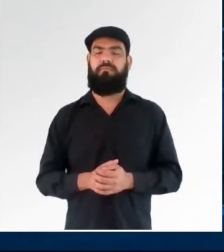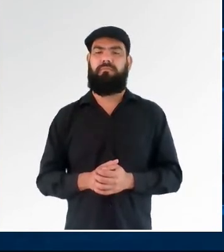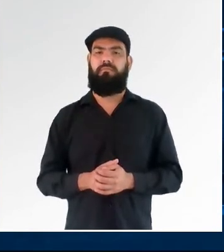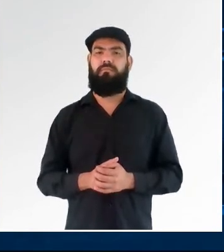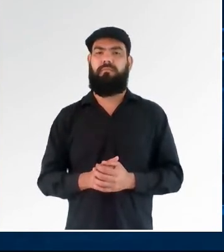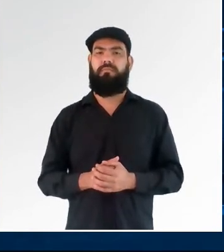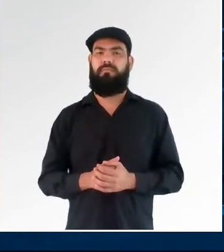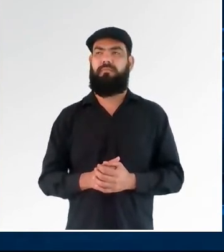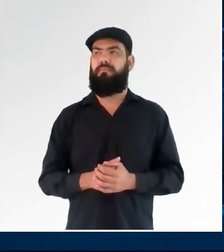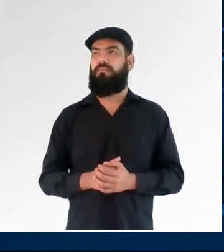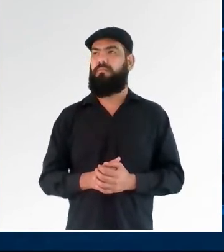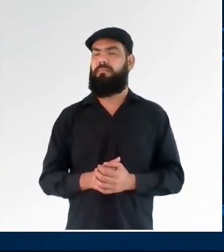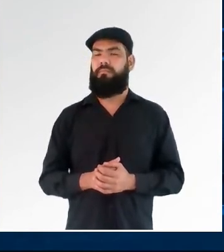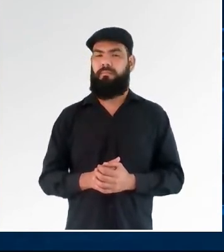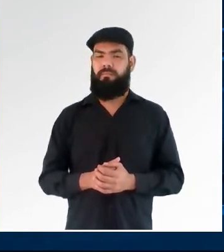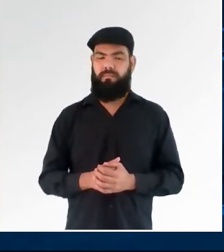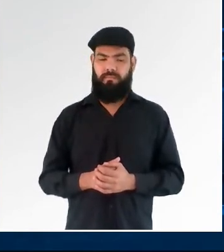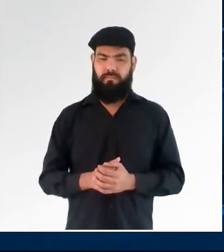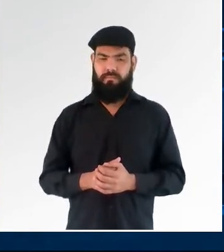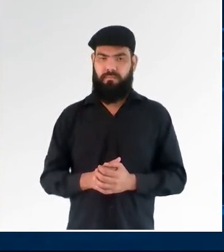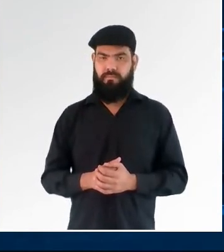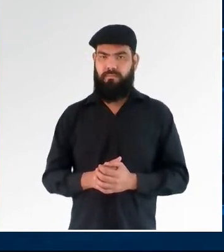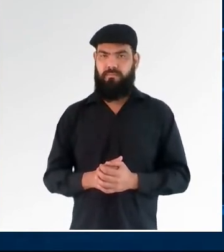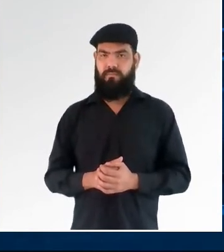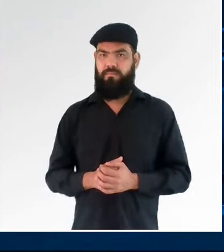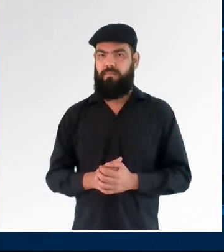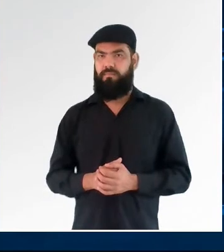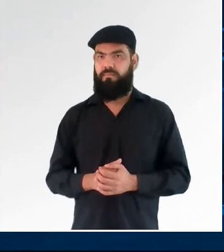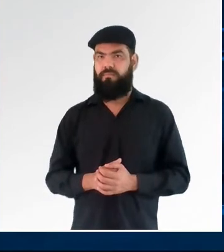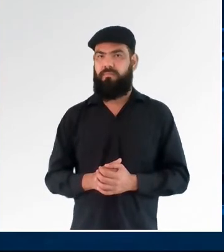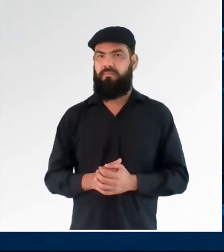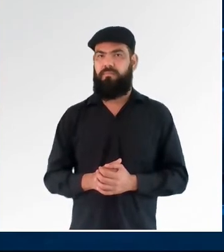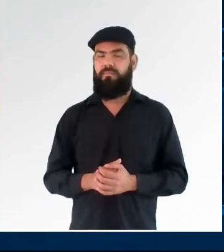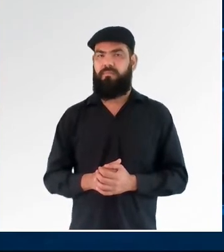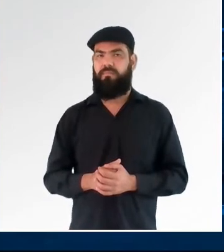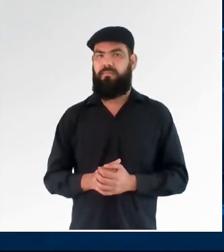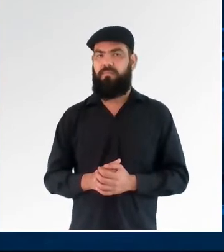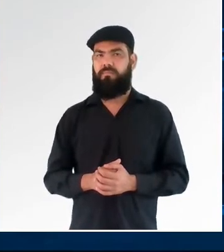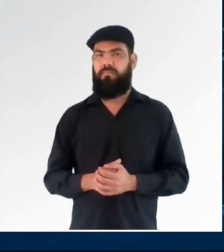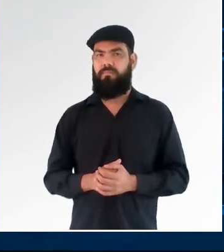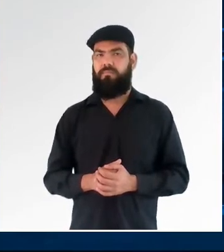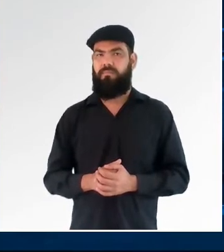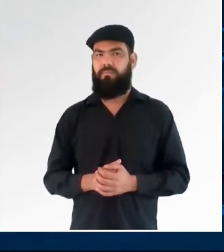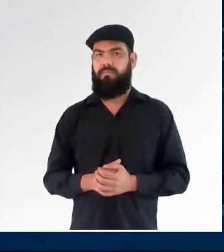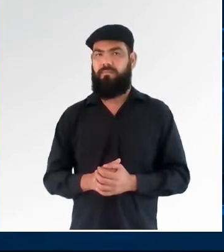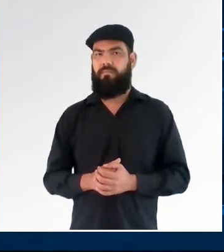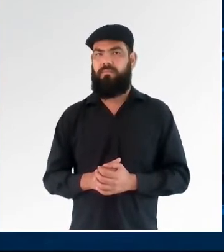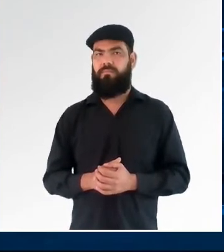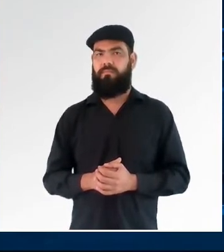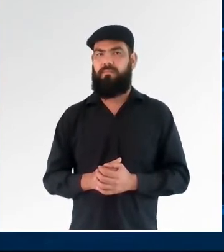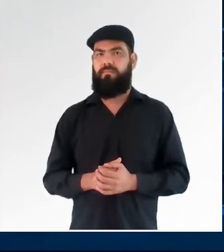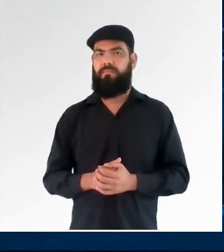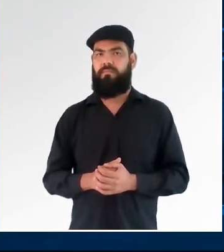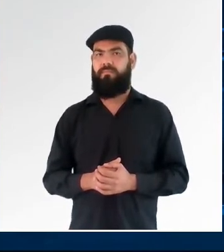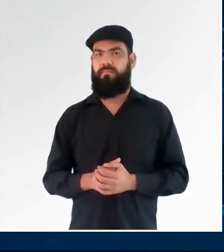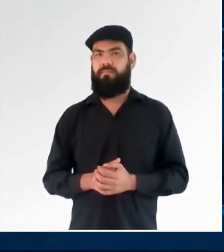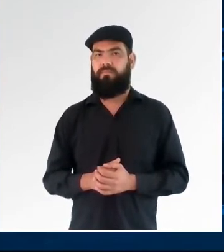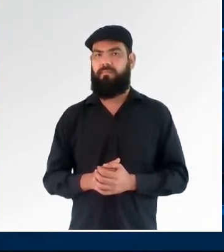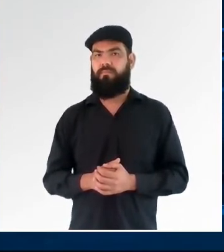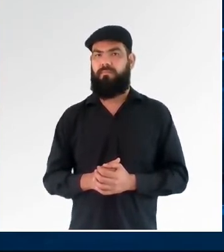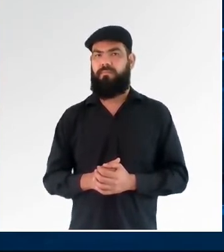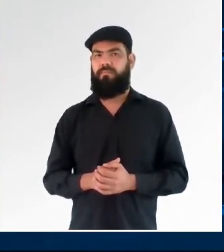informativa e opinativa. Informação e opinião do autor. Qual a forma que vai